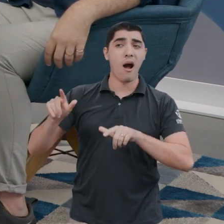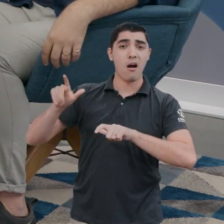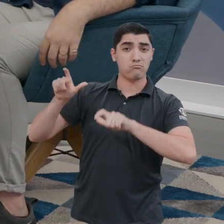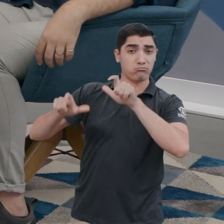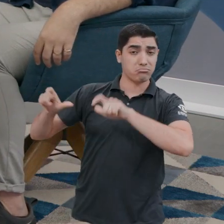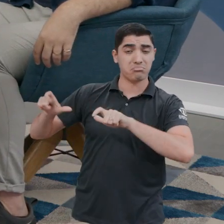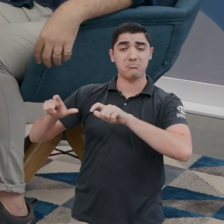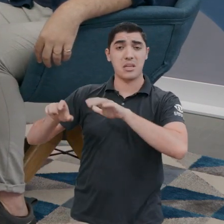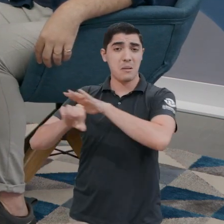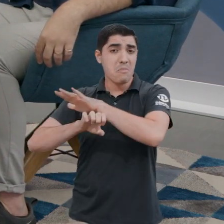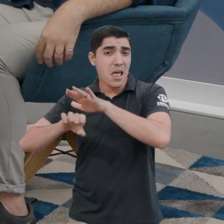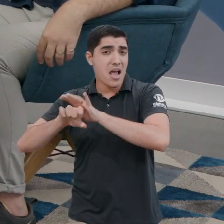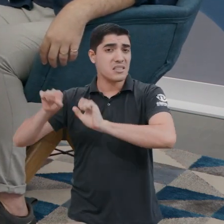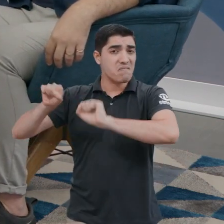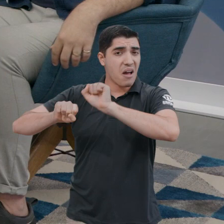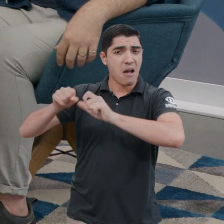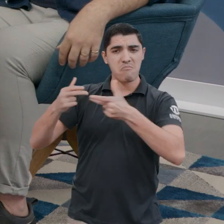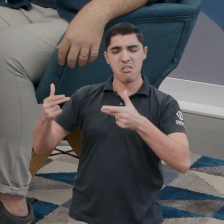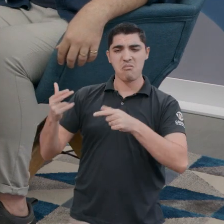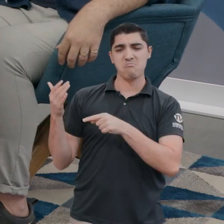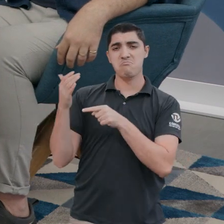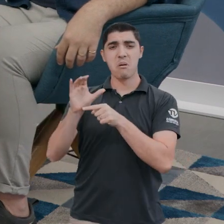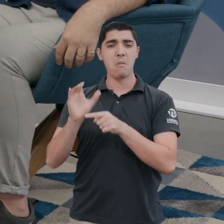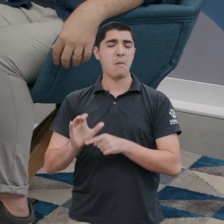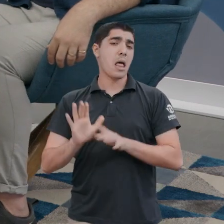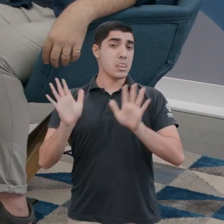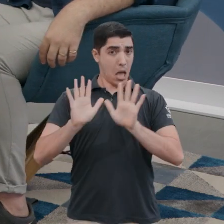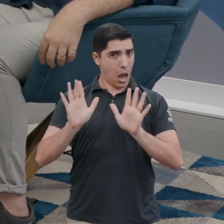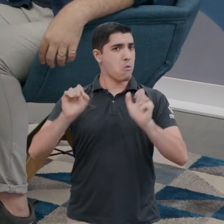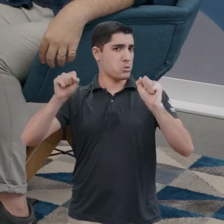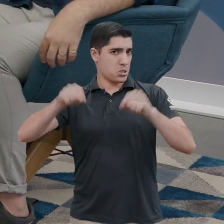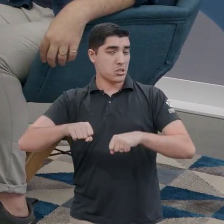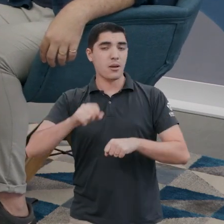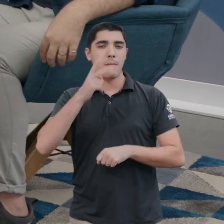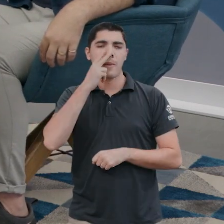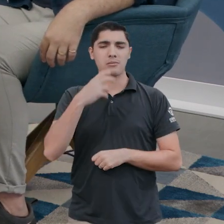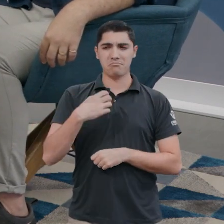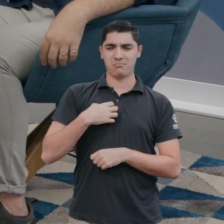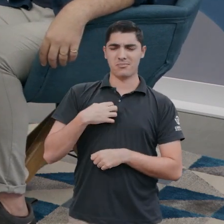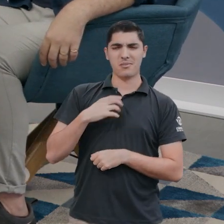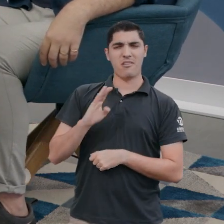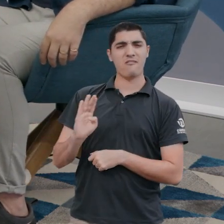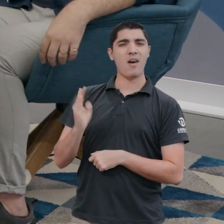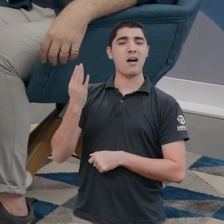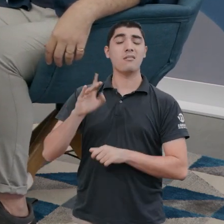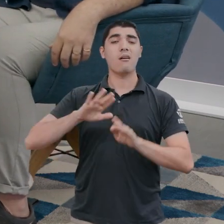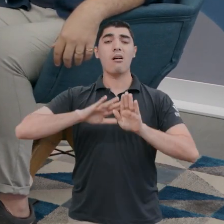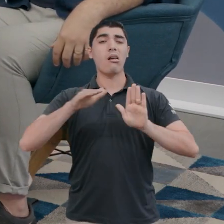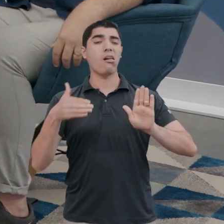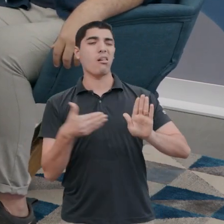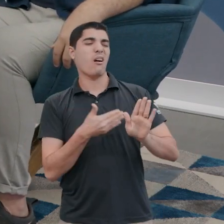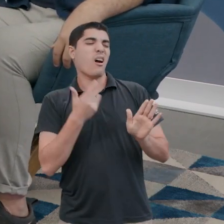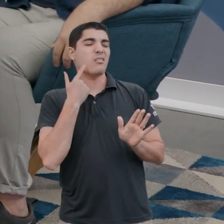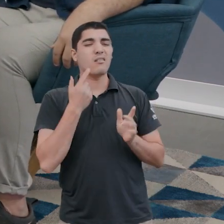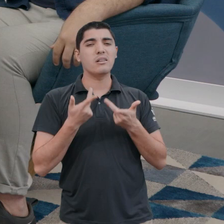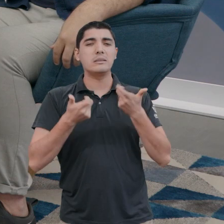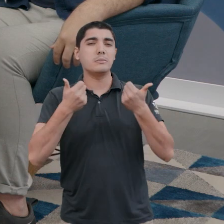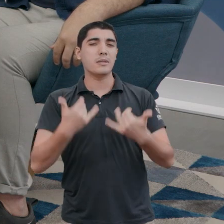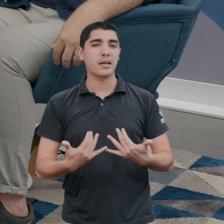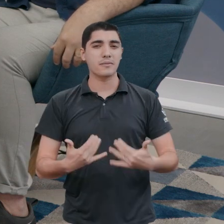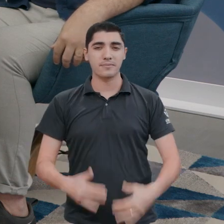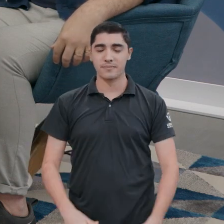né, lança esse tema mais para dizer, não estamos debatendo, uma falsa sensação de debate sobre o